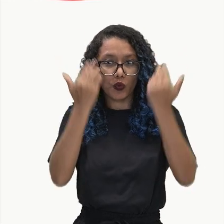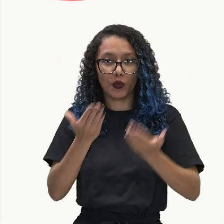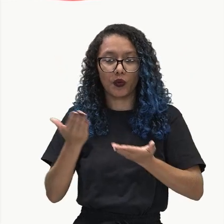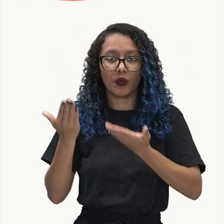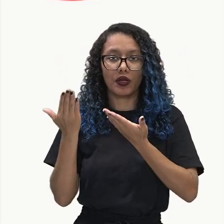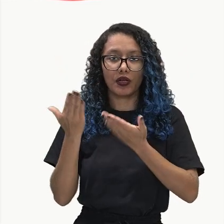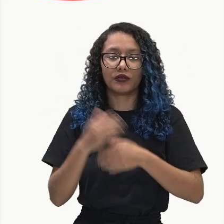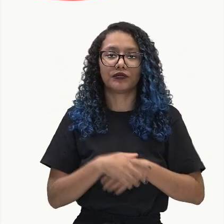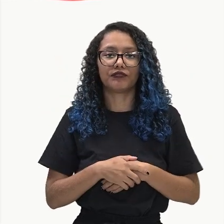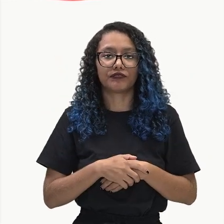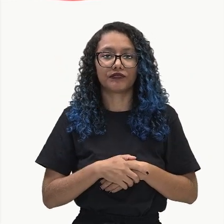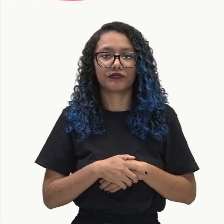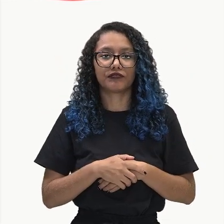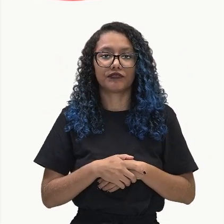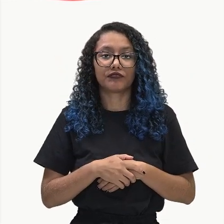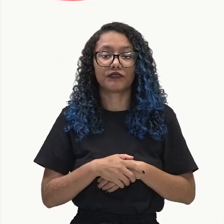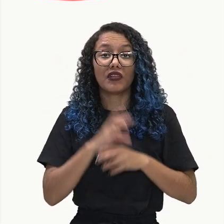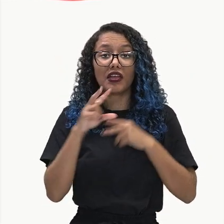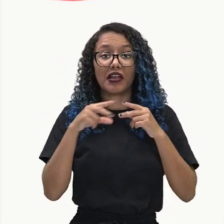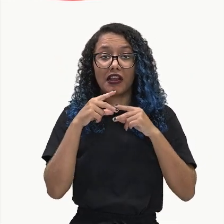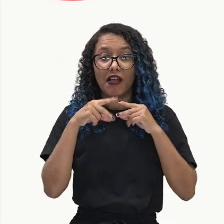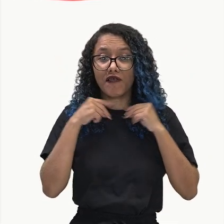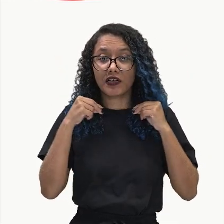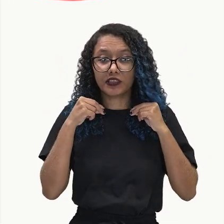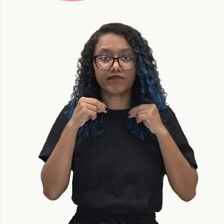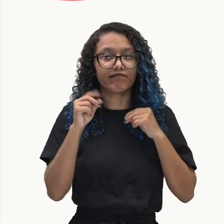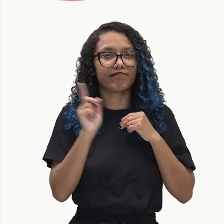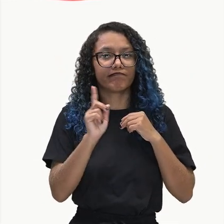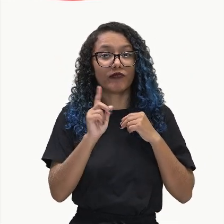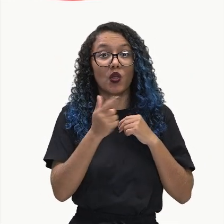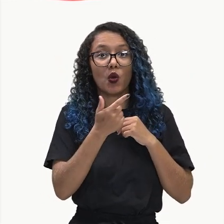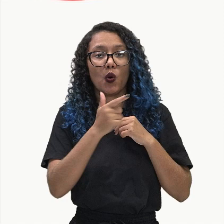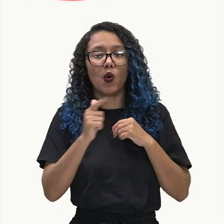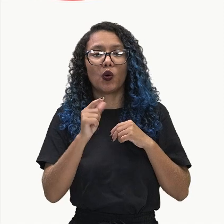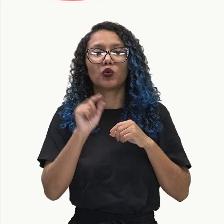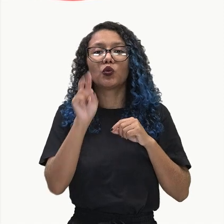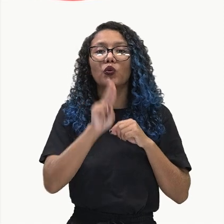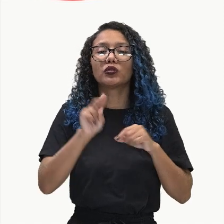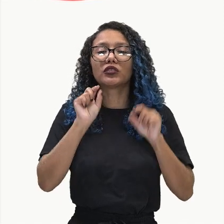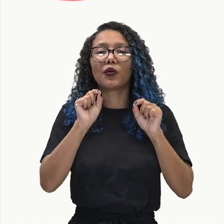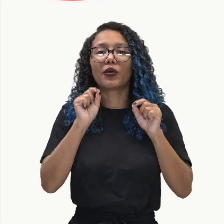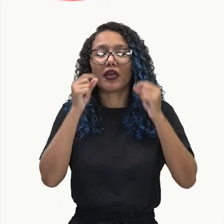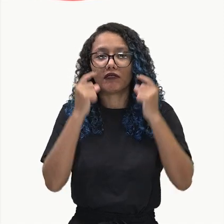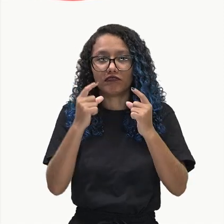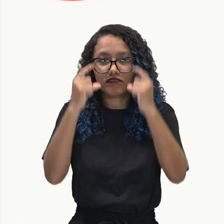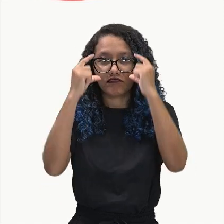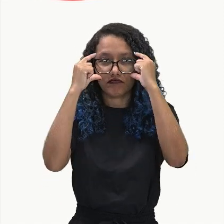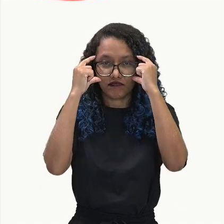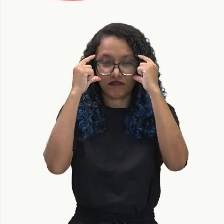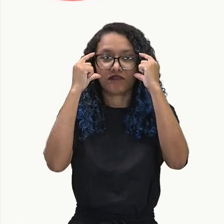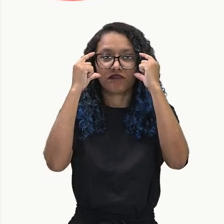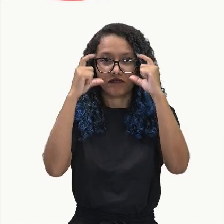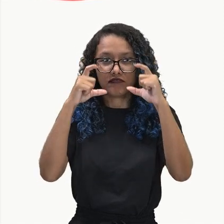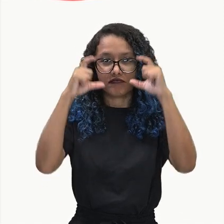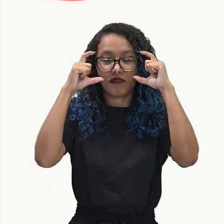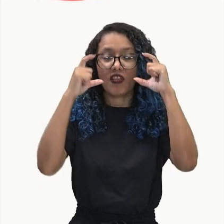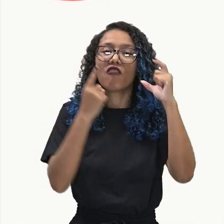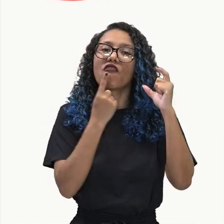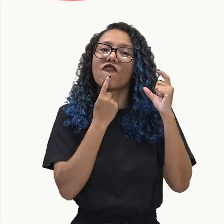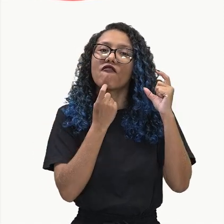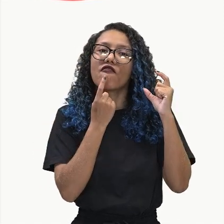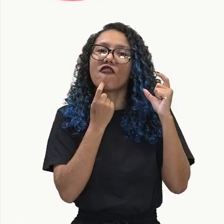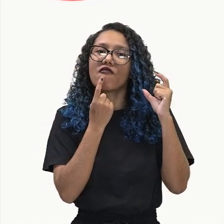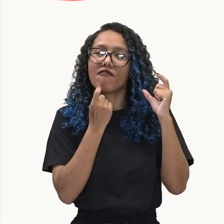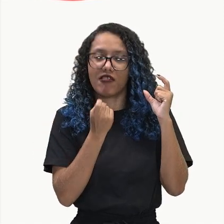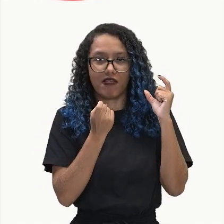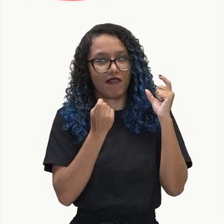para pajarita, ou seja, a gravatinha. Ele aparece com quê? Com óculos vermelhos,